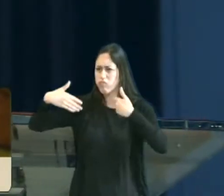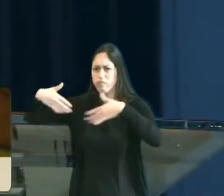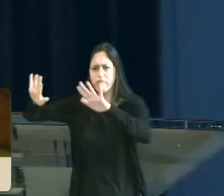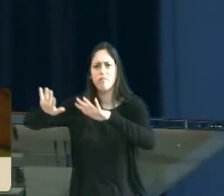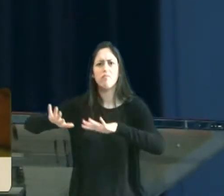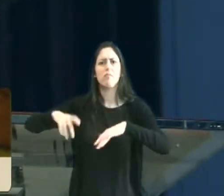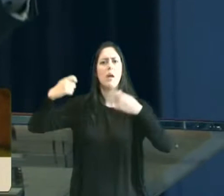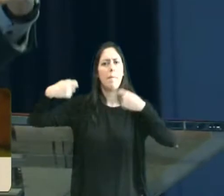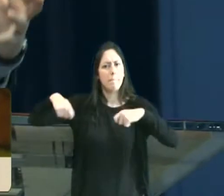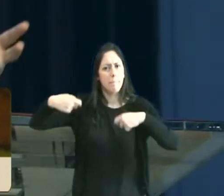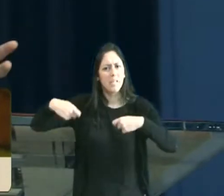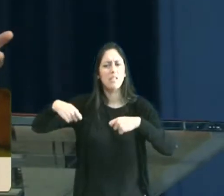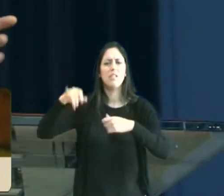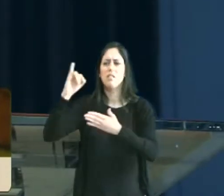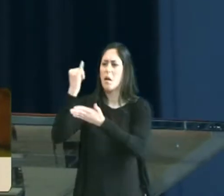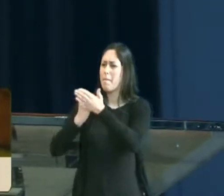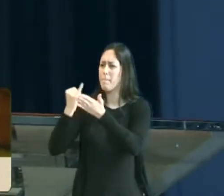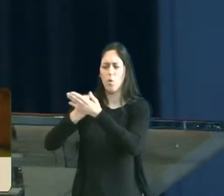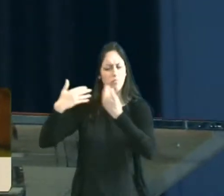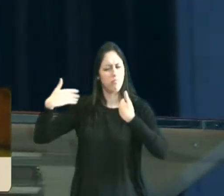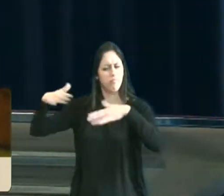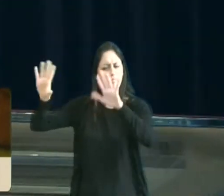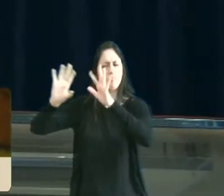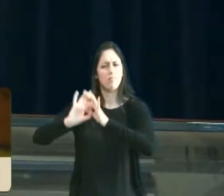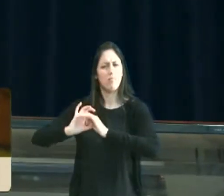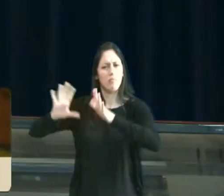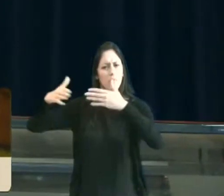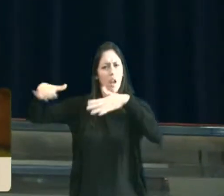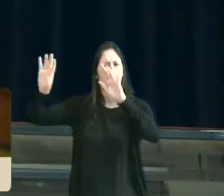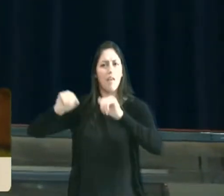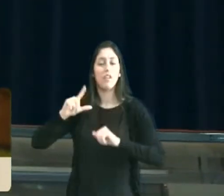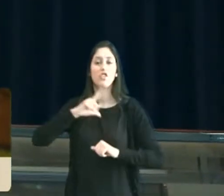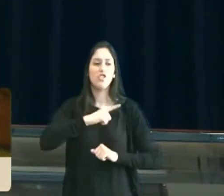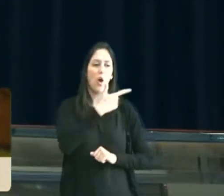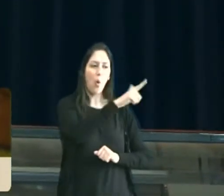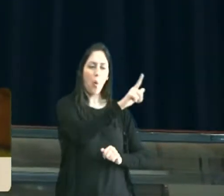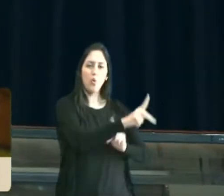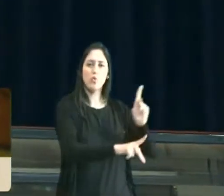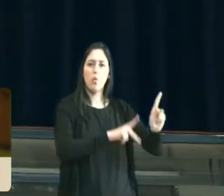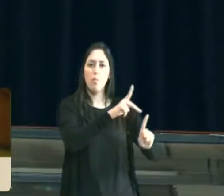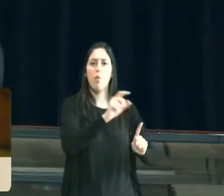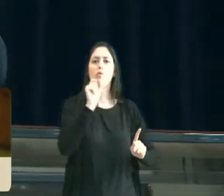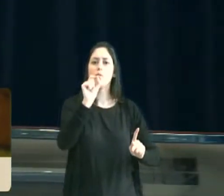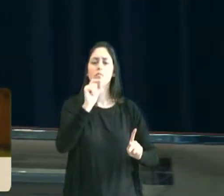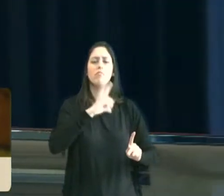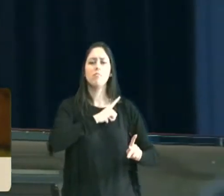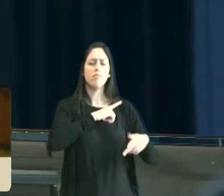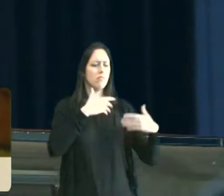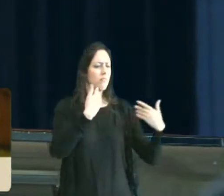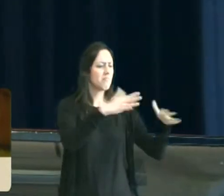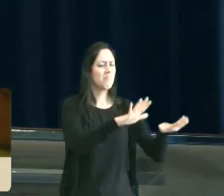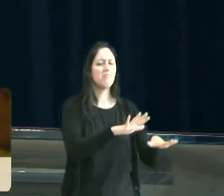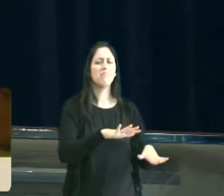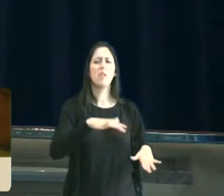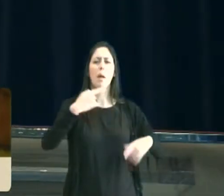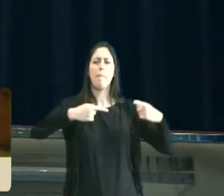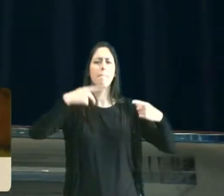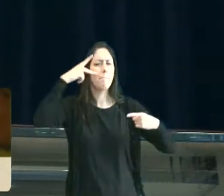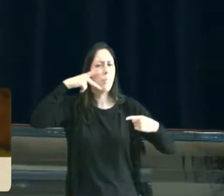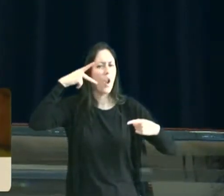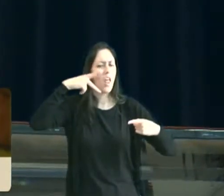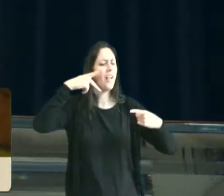se rebelar. Você tinha os saduceus, que achavam que o caminho era diplomático, político,